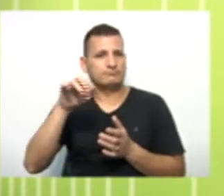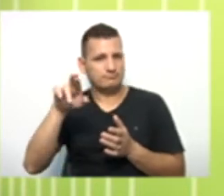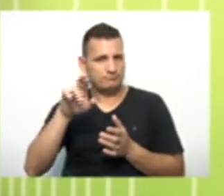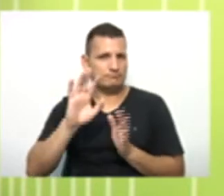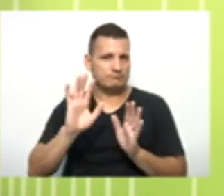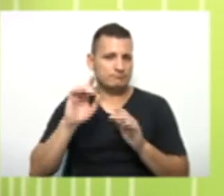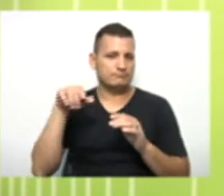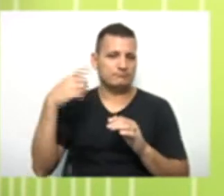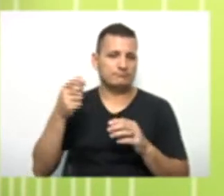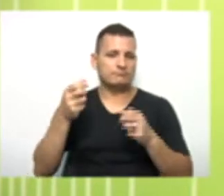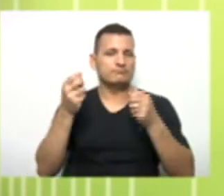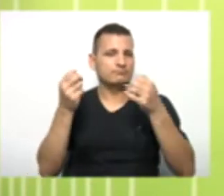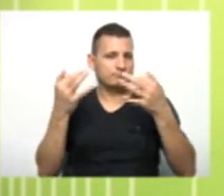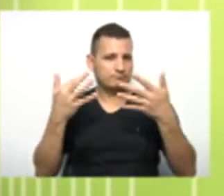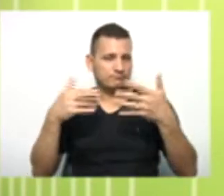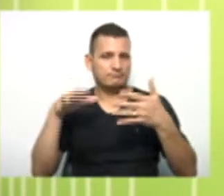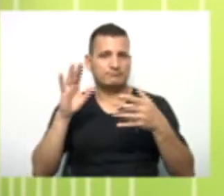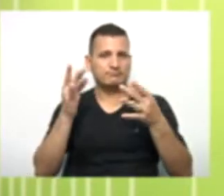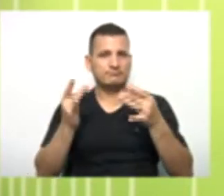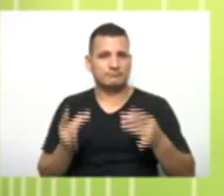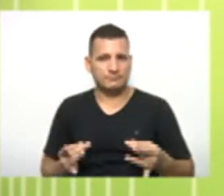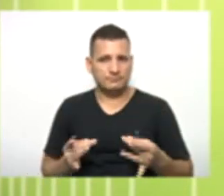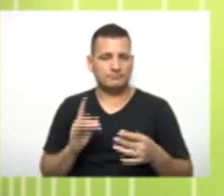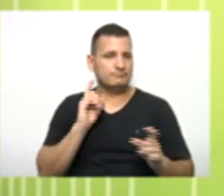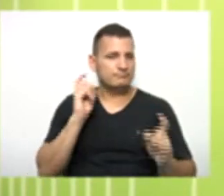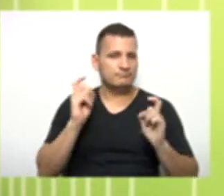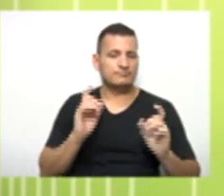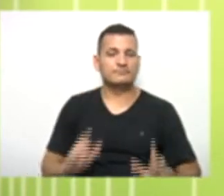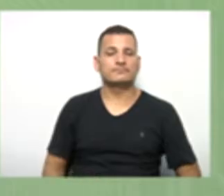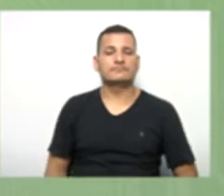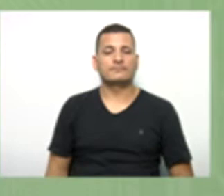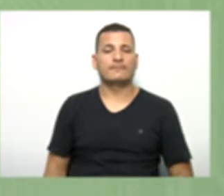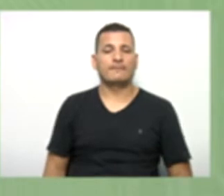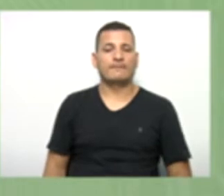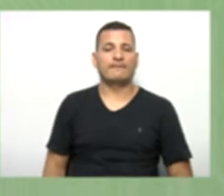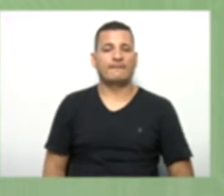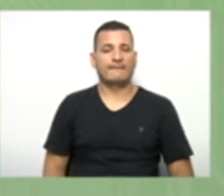momento, nós vamos estudar isso com mais detalhes. Não se preocupem, não.